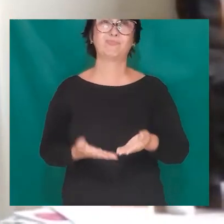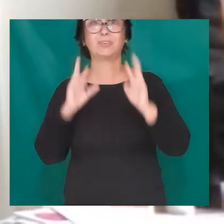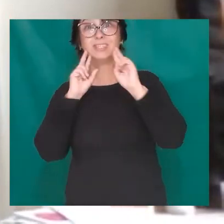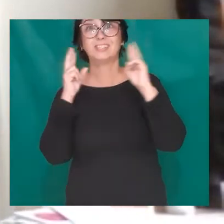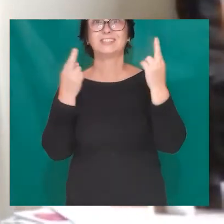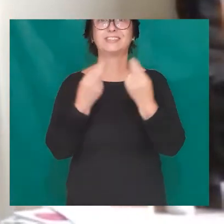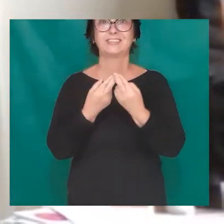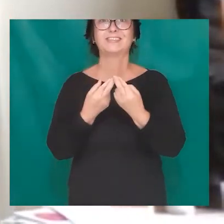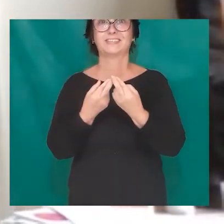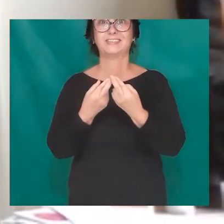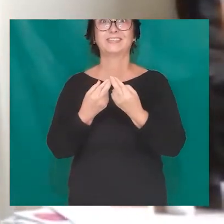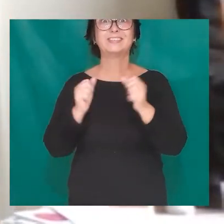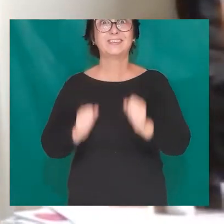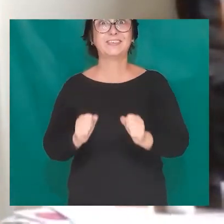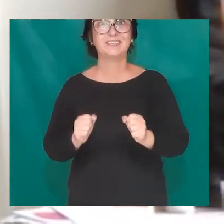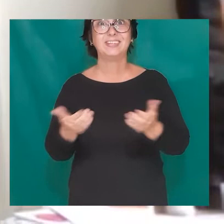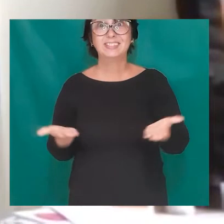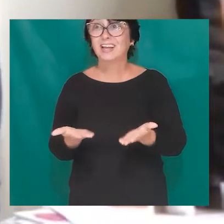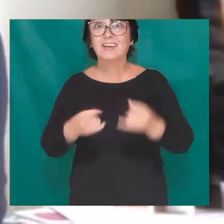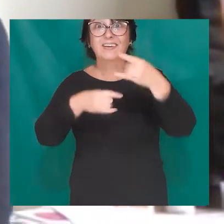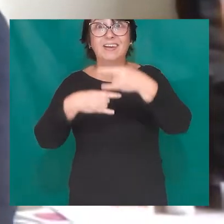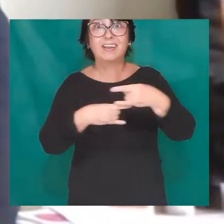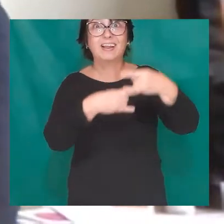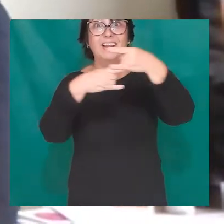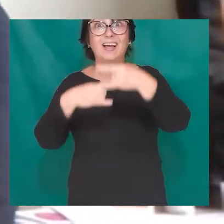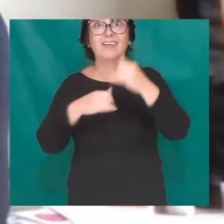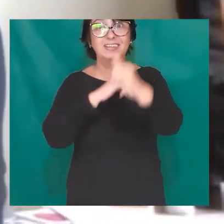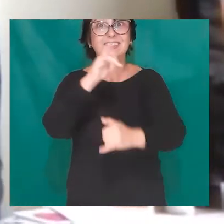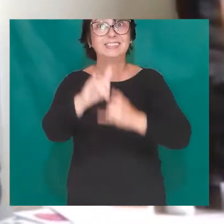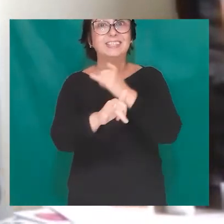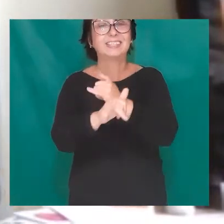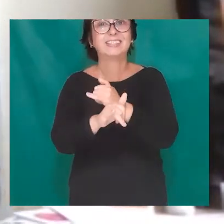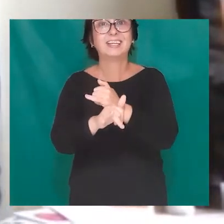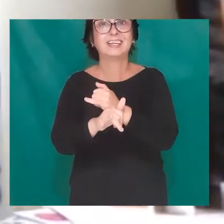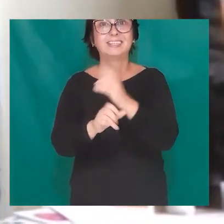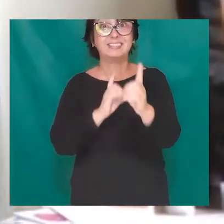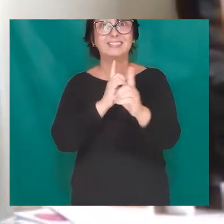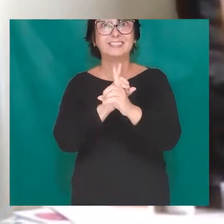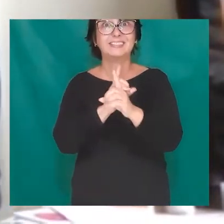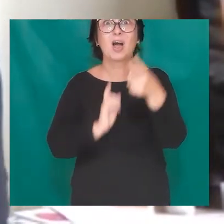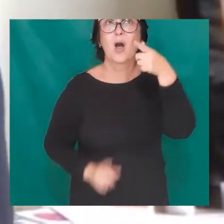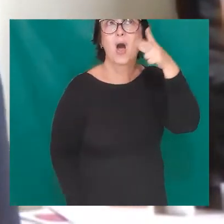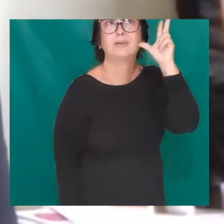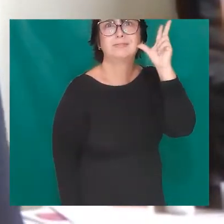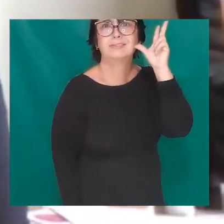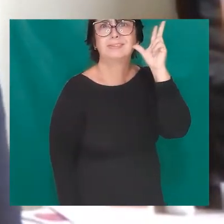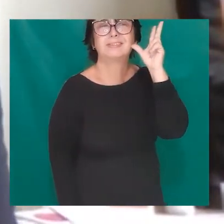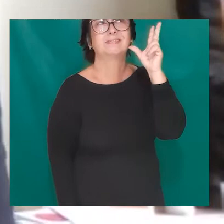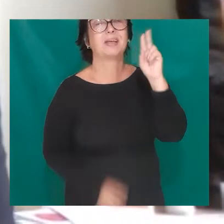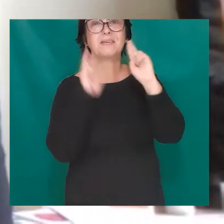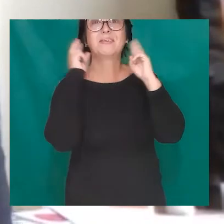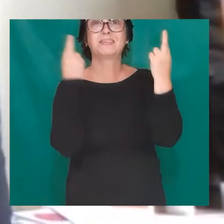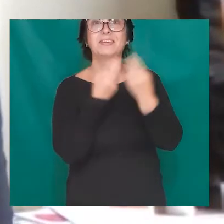reuniões, que a gente pode fazer, que nem aqui, estamos fazendo esse nosso encontro aqui, eu, antes ontem mesmo, tive uma reunião com